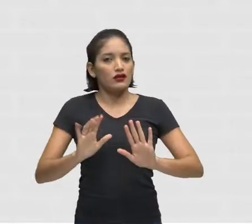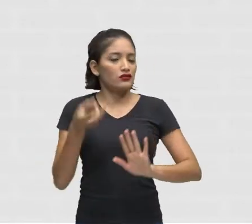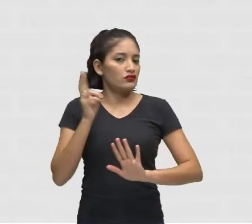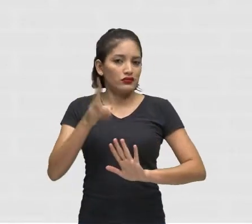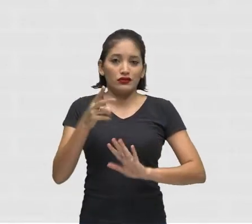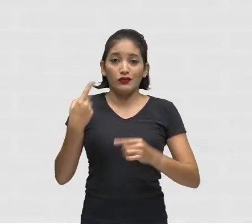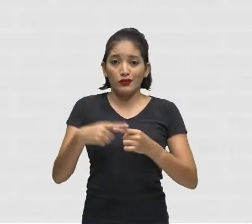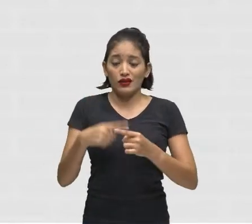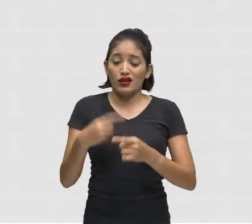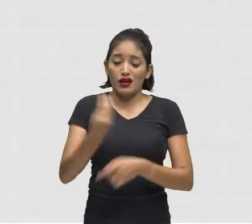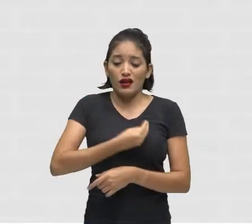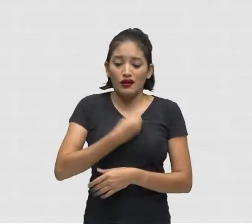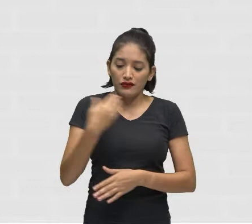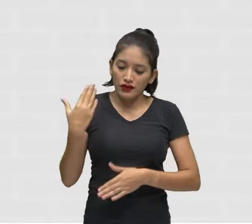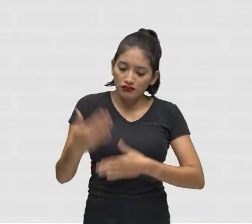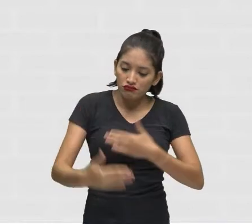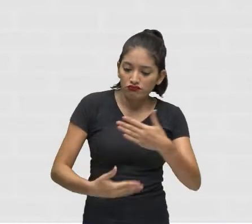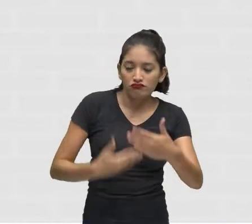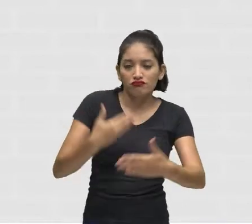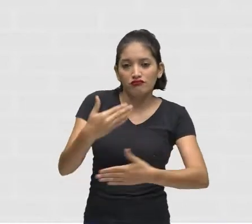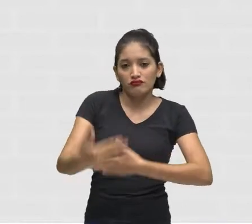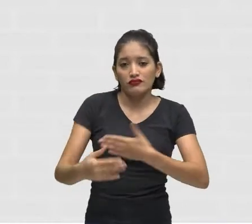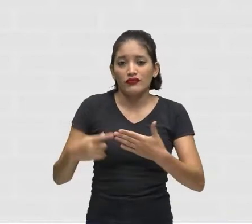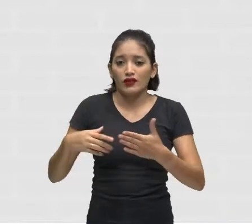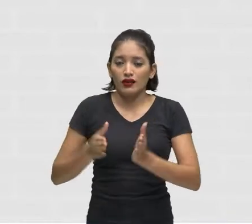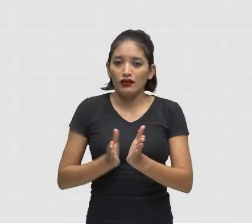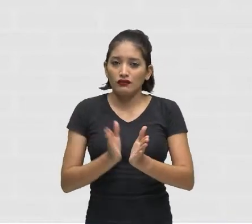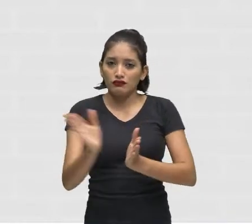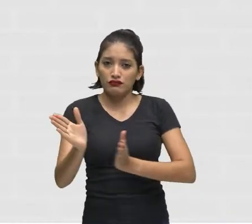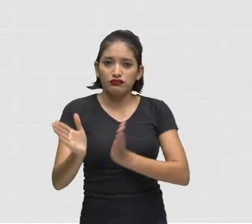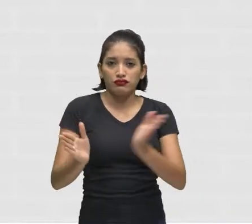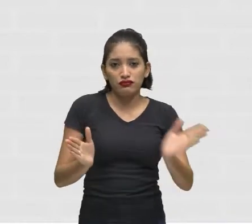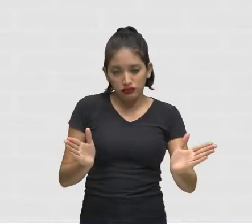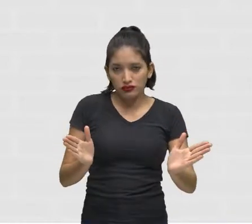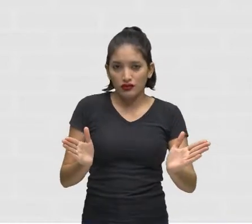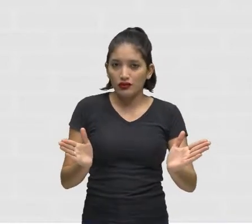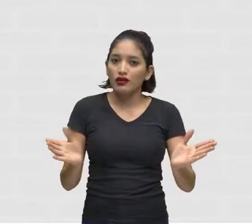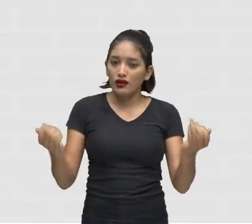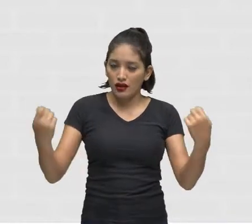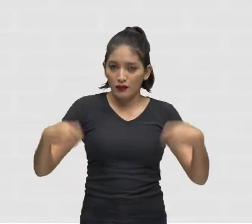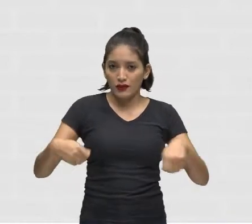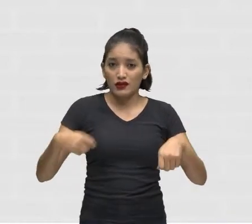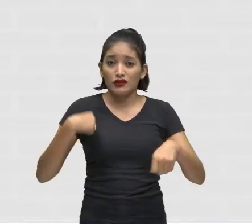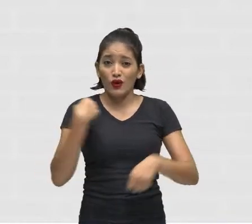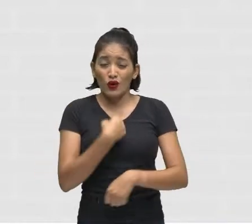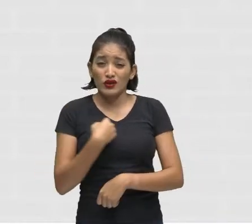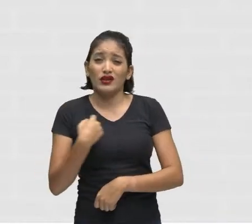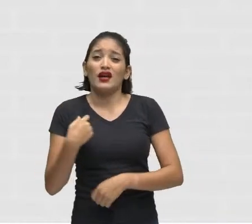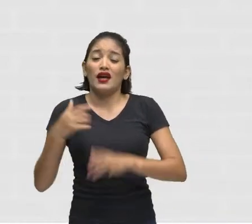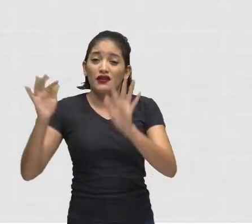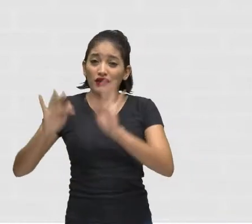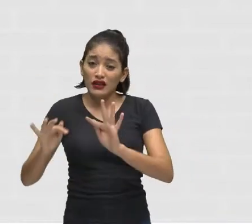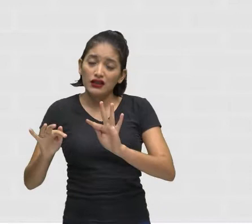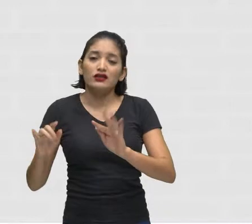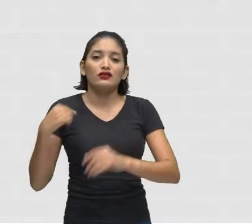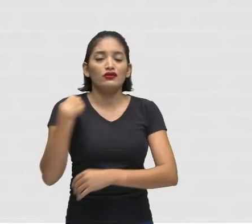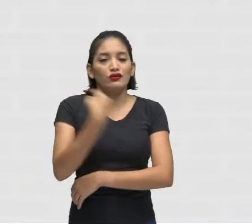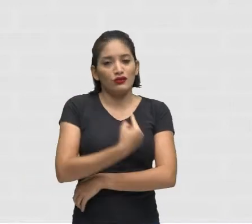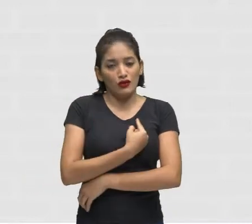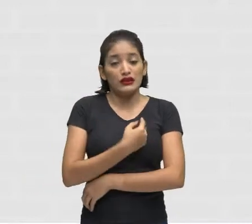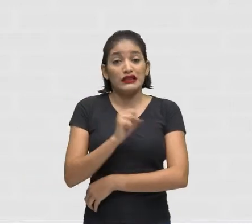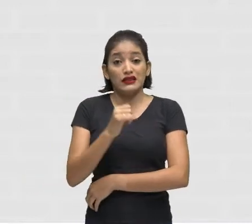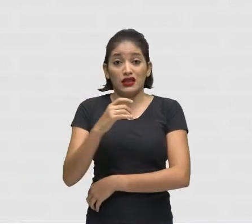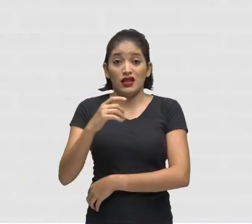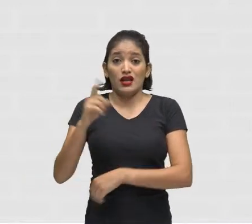vida vai caminhar nos dois lados dessa moeda. Então nós não somos infelizes, nós estamos. Né? Se num